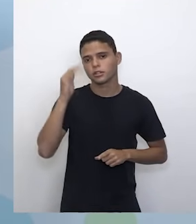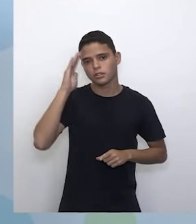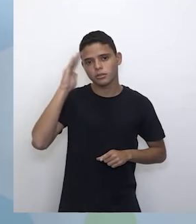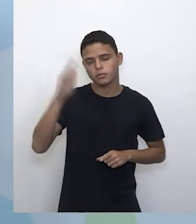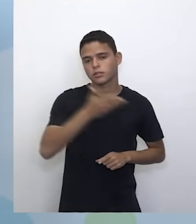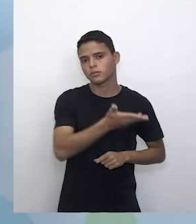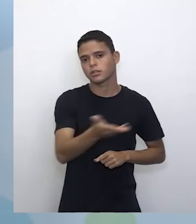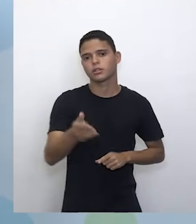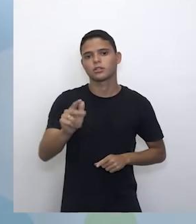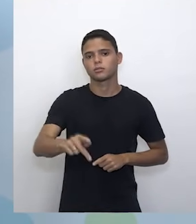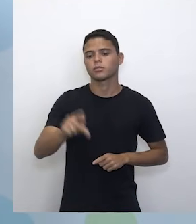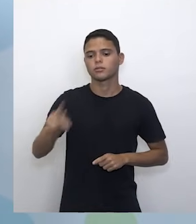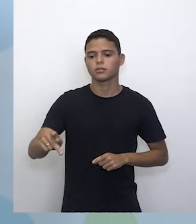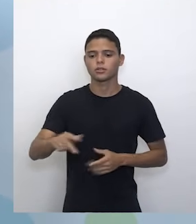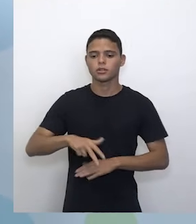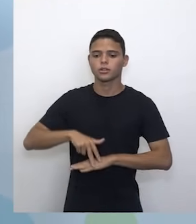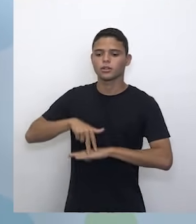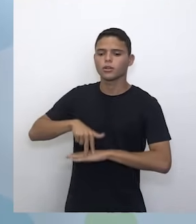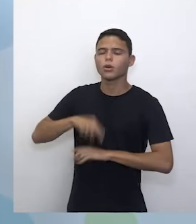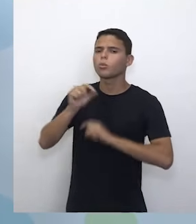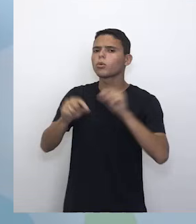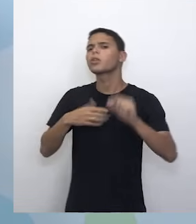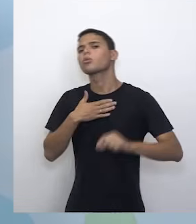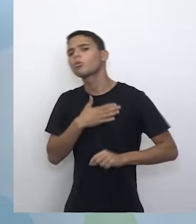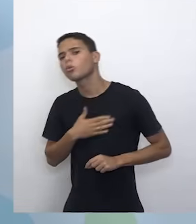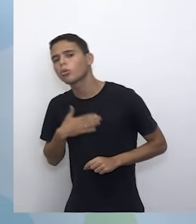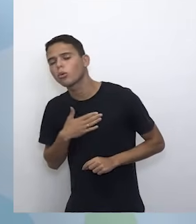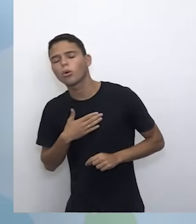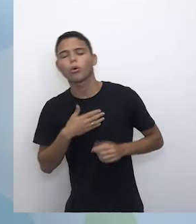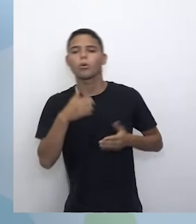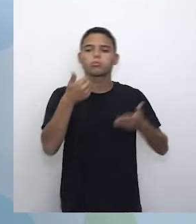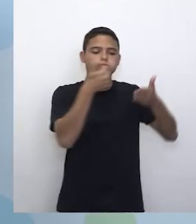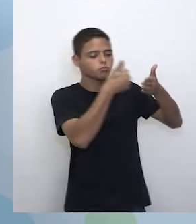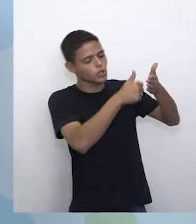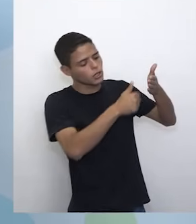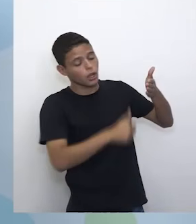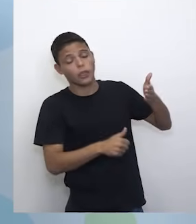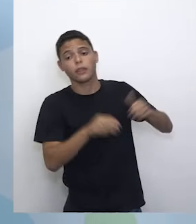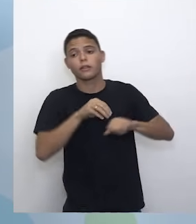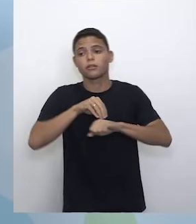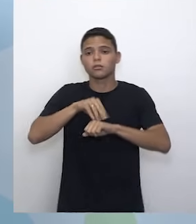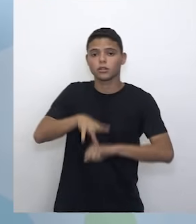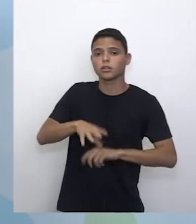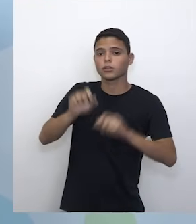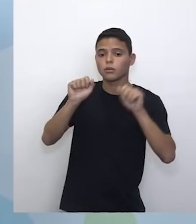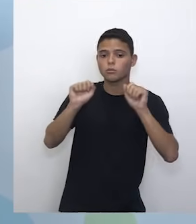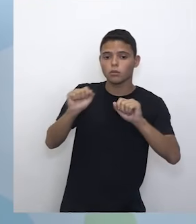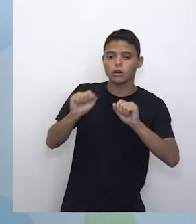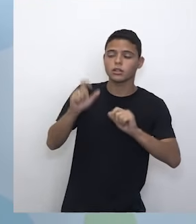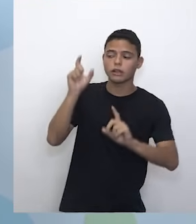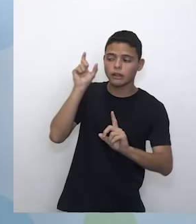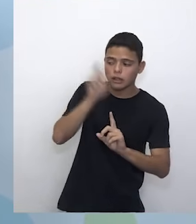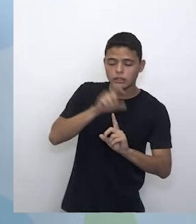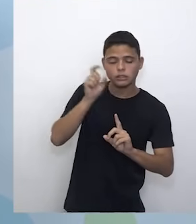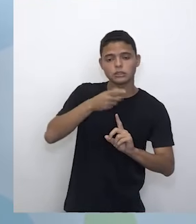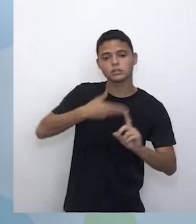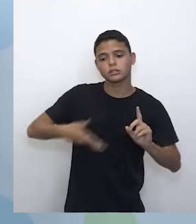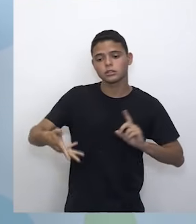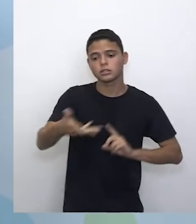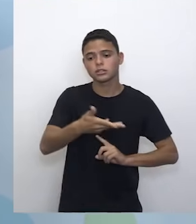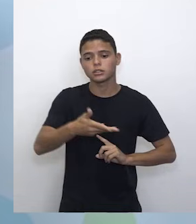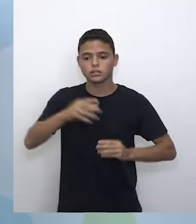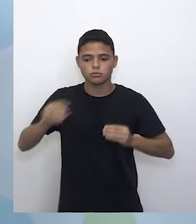se posicione, coloque aí o que achou da aula, quais são as impressões, as sugestões, pode colocar as críticas, a gente pega todas